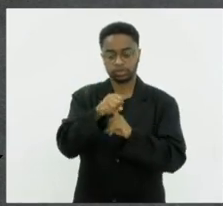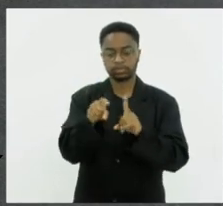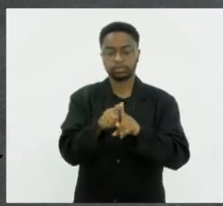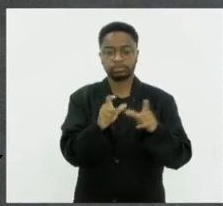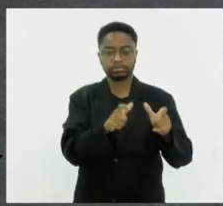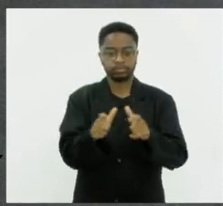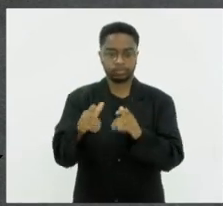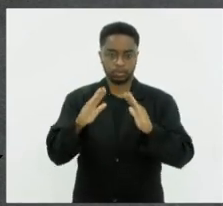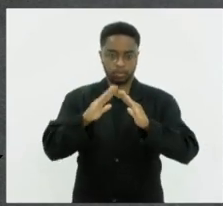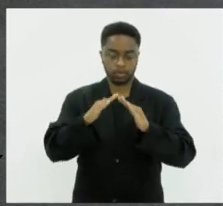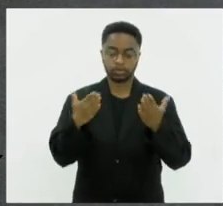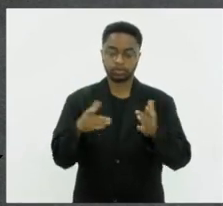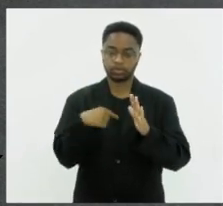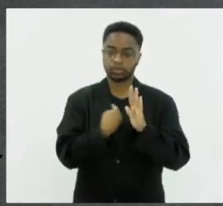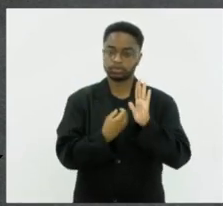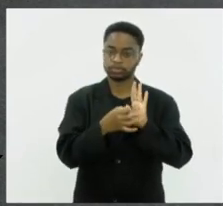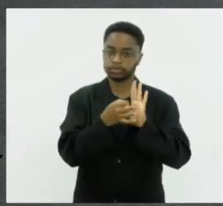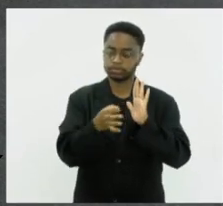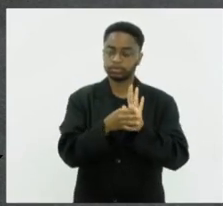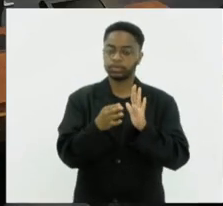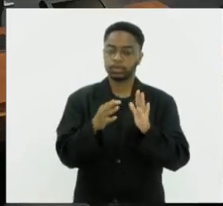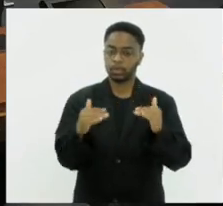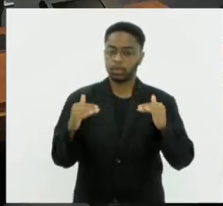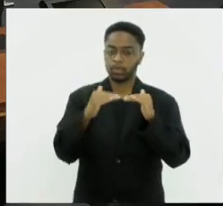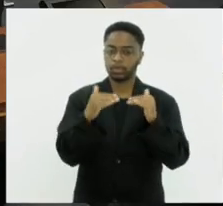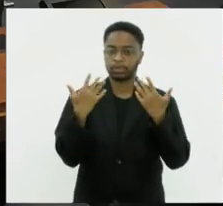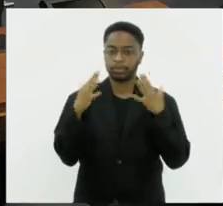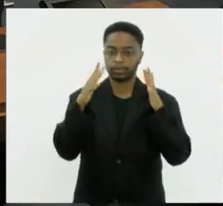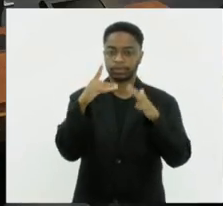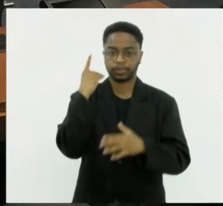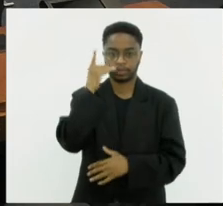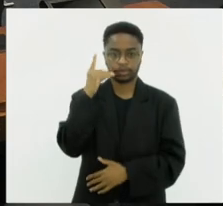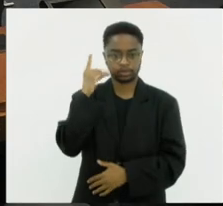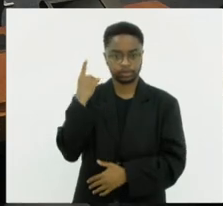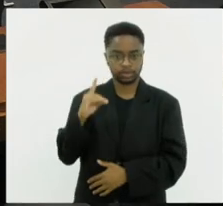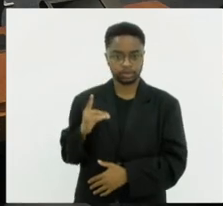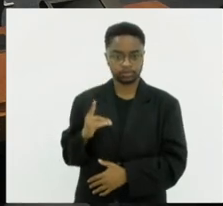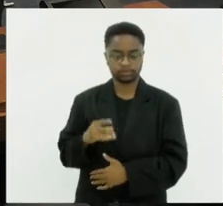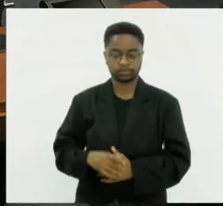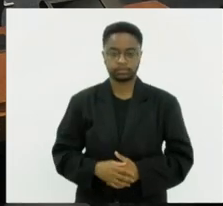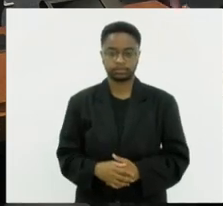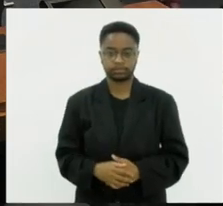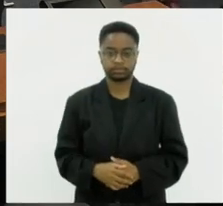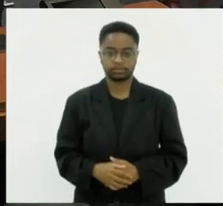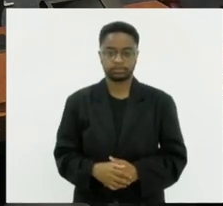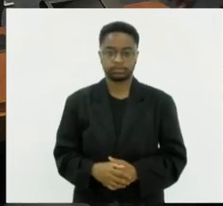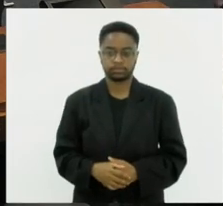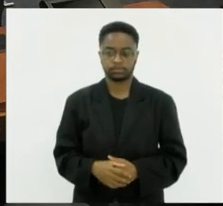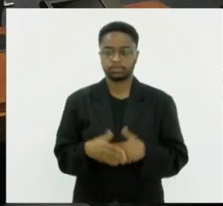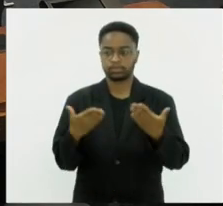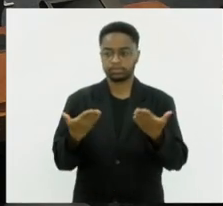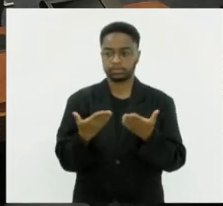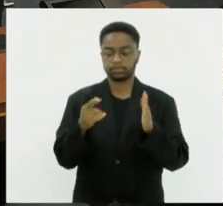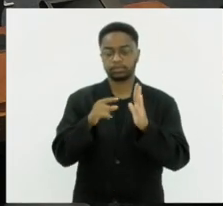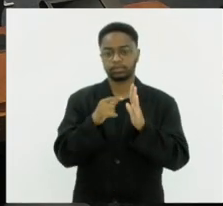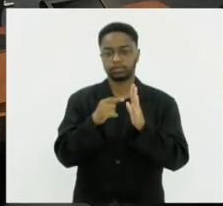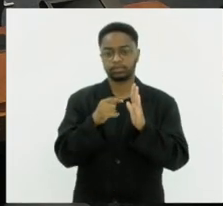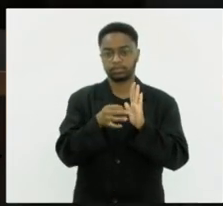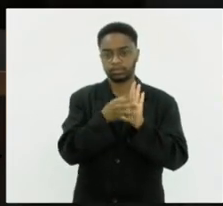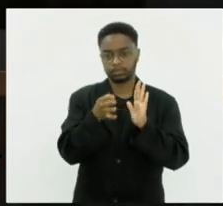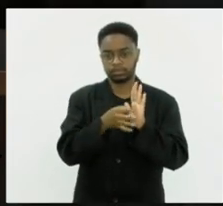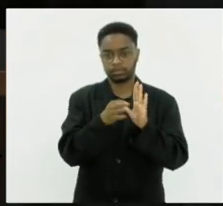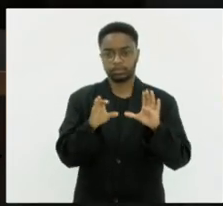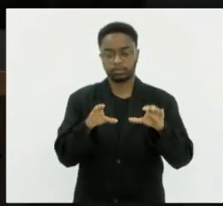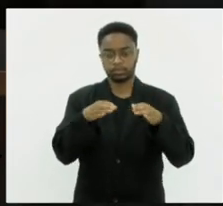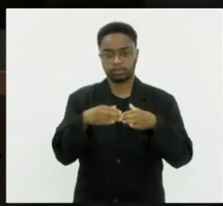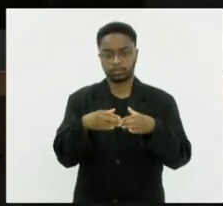parecer é favorável, parabenizando a deputada Dani Balbo. Obrigada, deputada. Para emitir parecer pela Comissão de